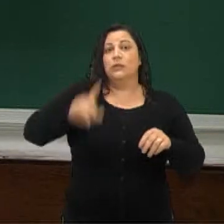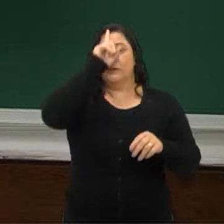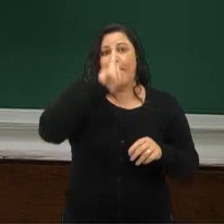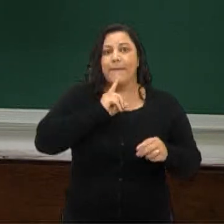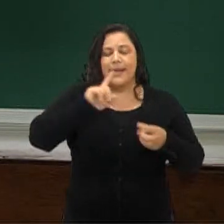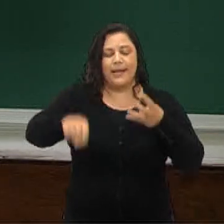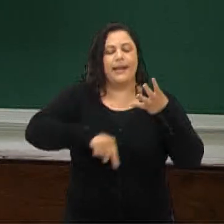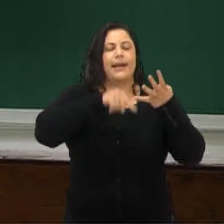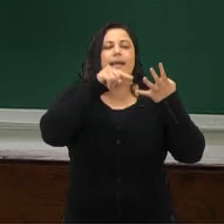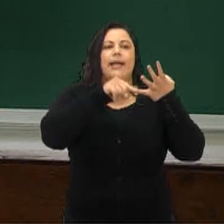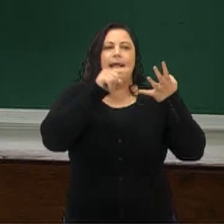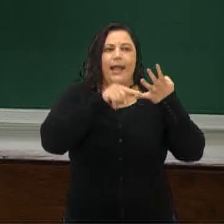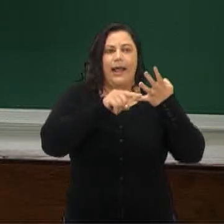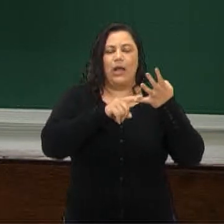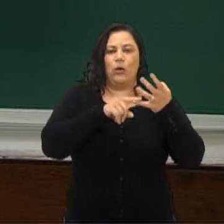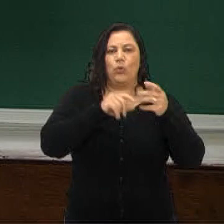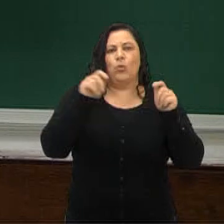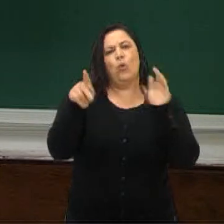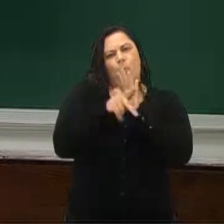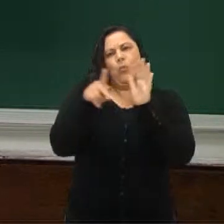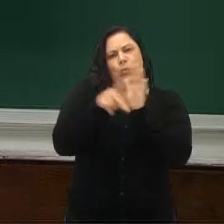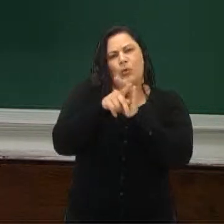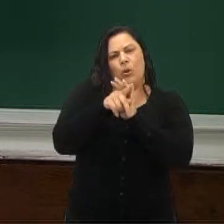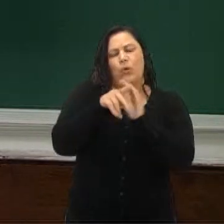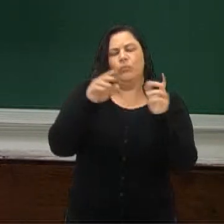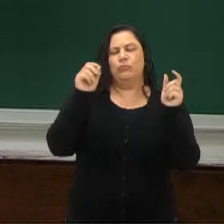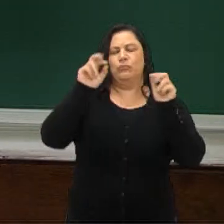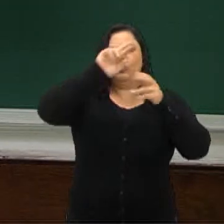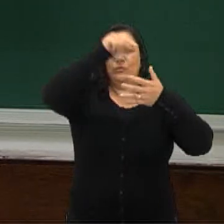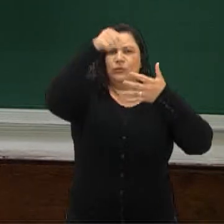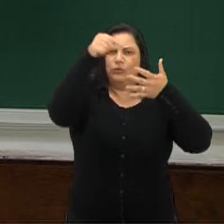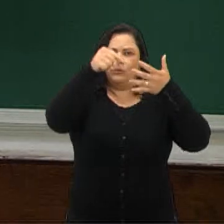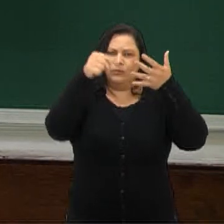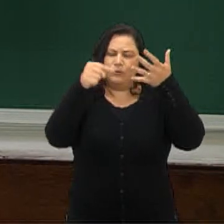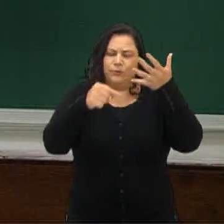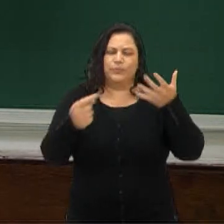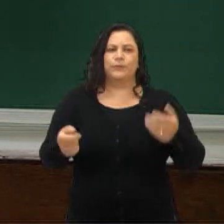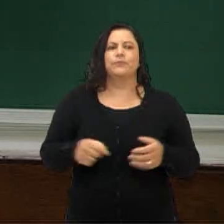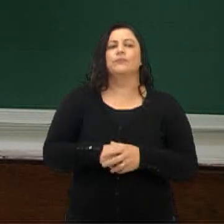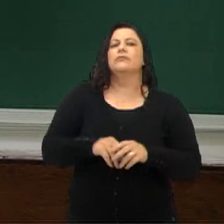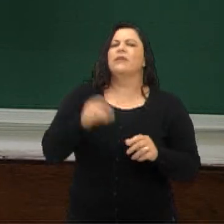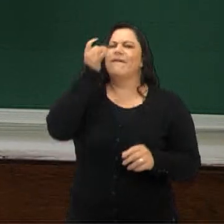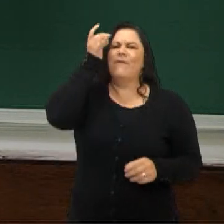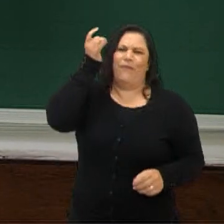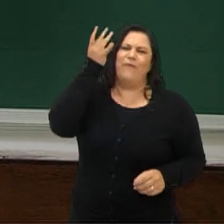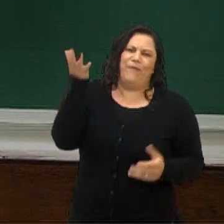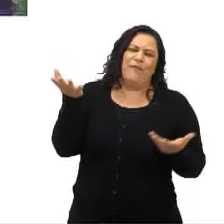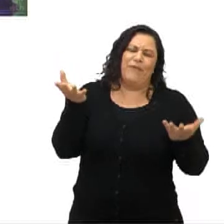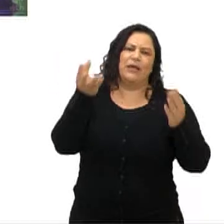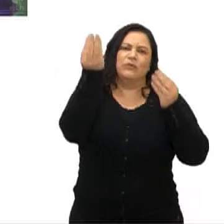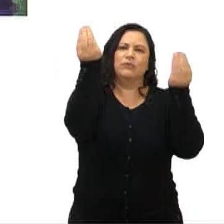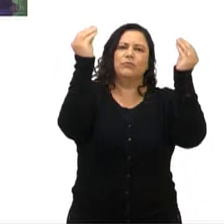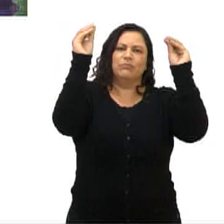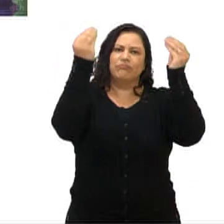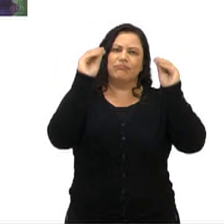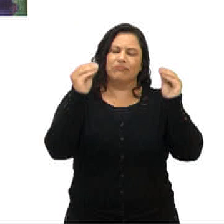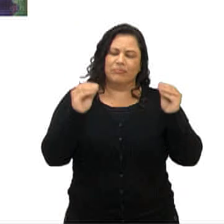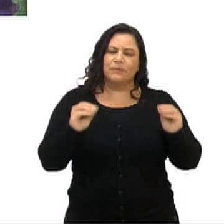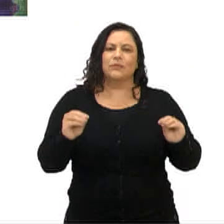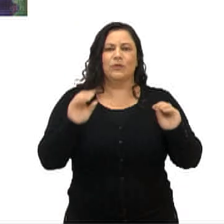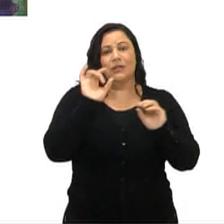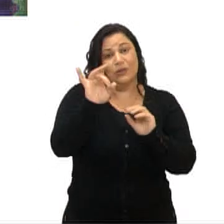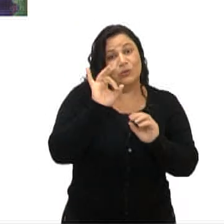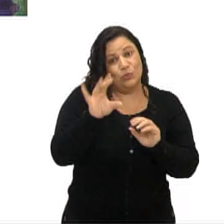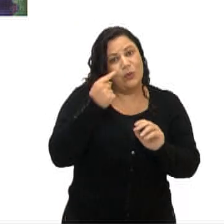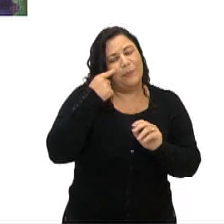uma obra aqui do Cézanne e uma obra do Serrault, que é A Tarde de Domingo. Né? Então, ficou fácil para vocês colocarem então, as alternativas lá, só